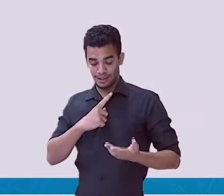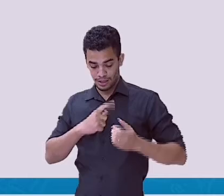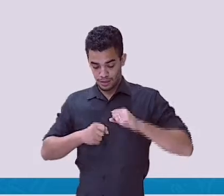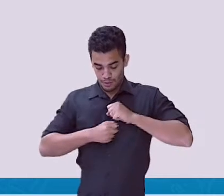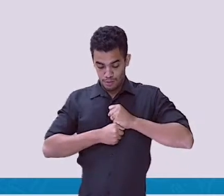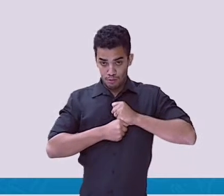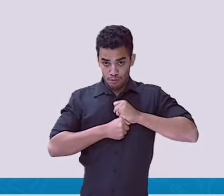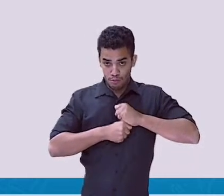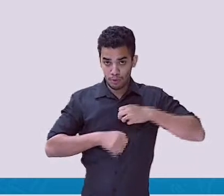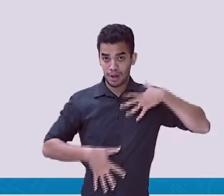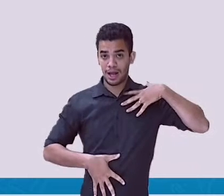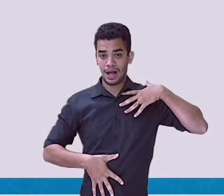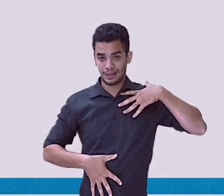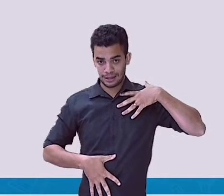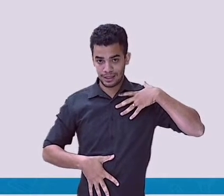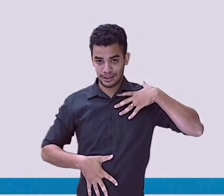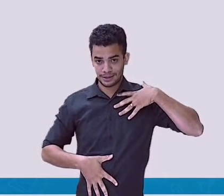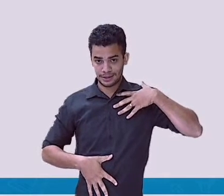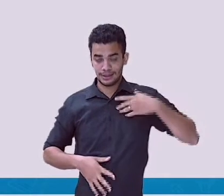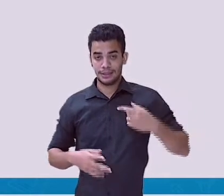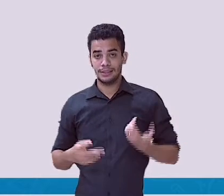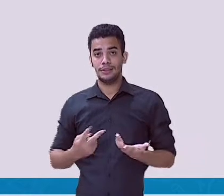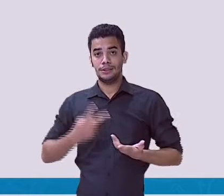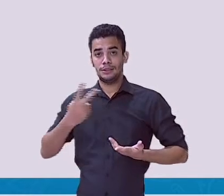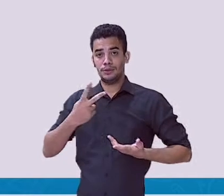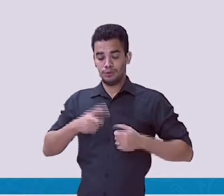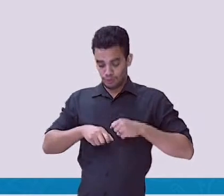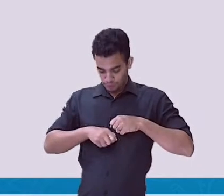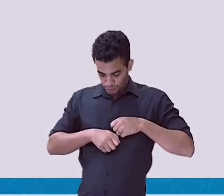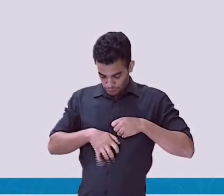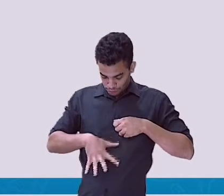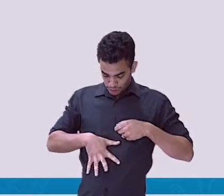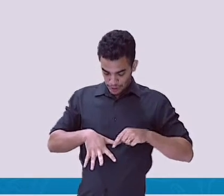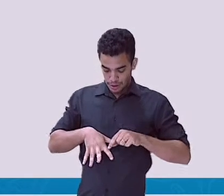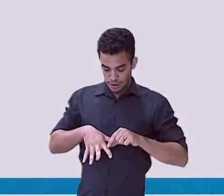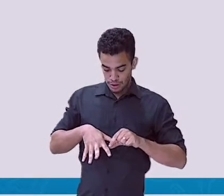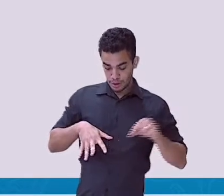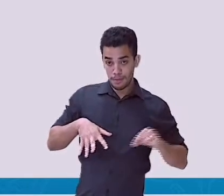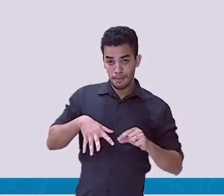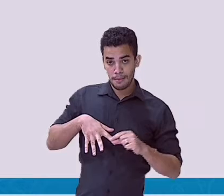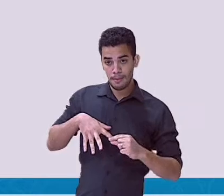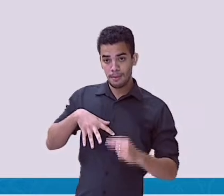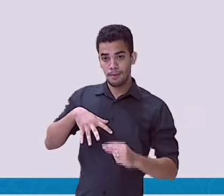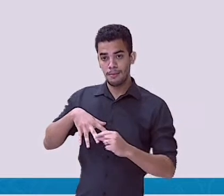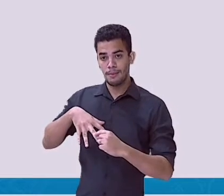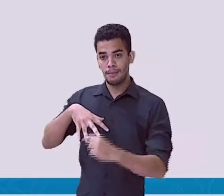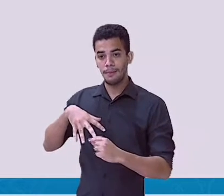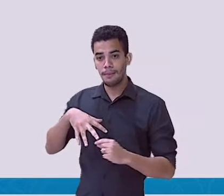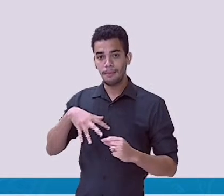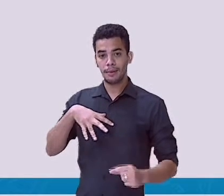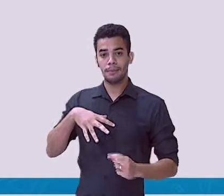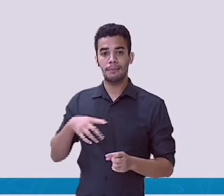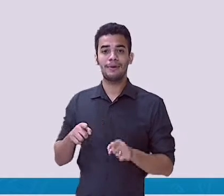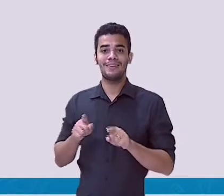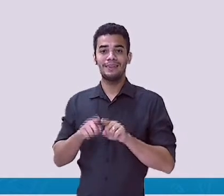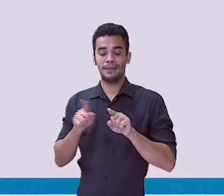Como que eles se organizam? Como que eles se estruturam dentro do nosso corpo? Então, nós